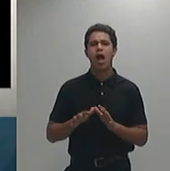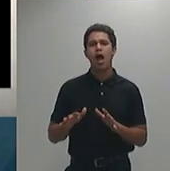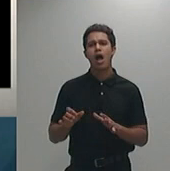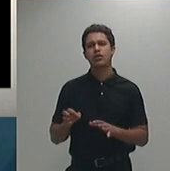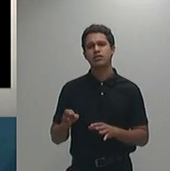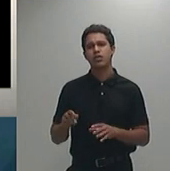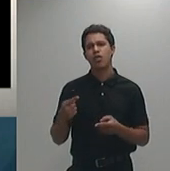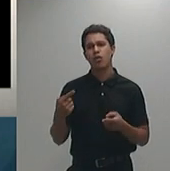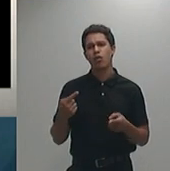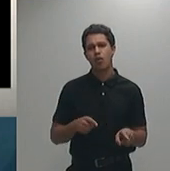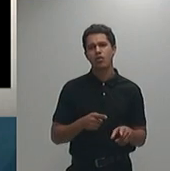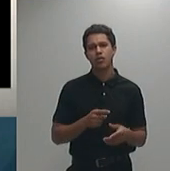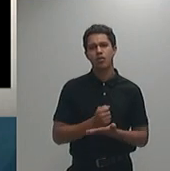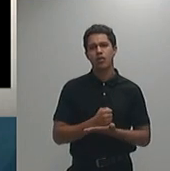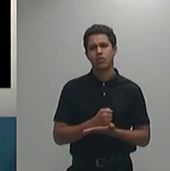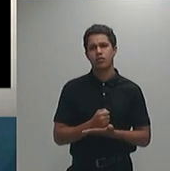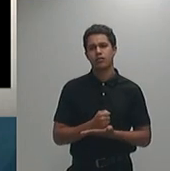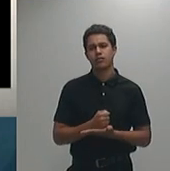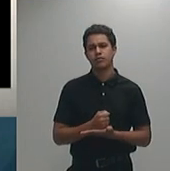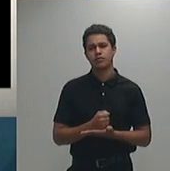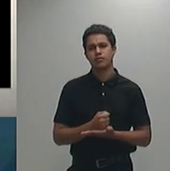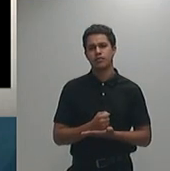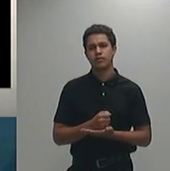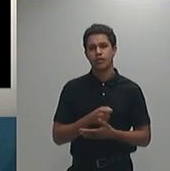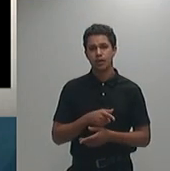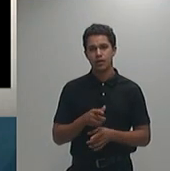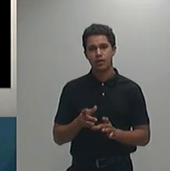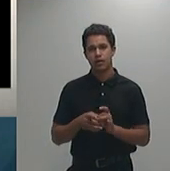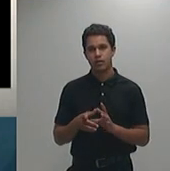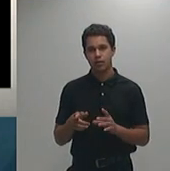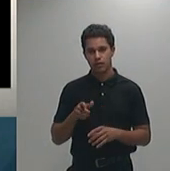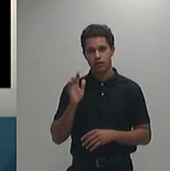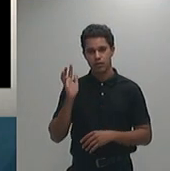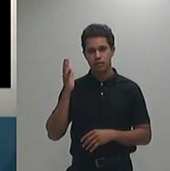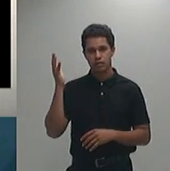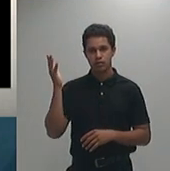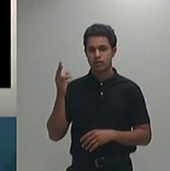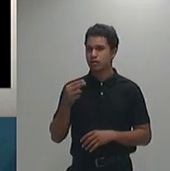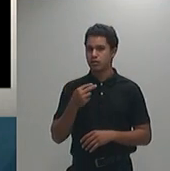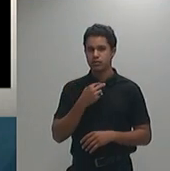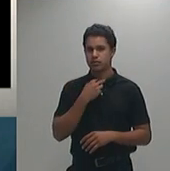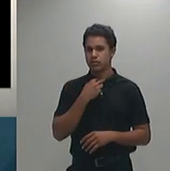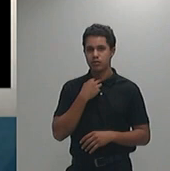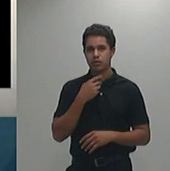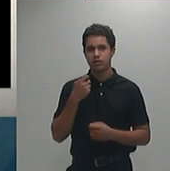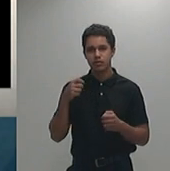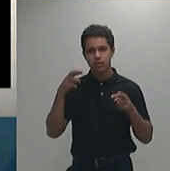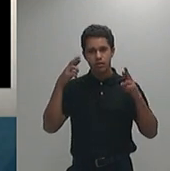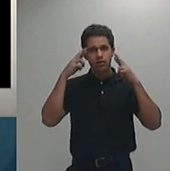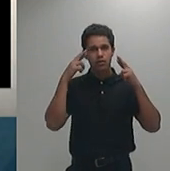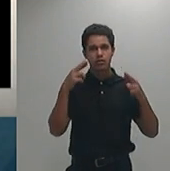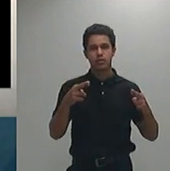contra o controlador e essa dele dessa decisão não pode ela tem que ser respeitada ela tem que